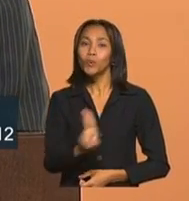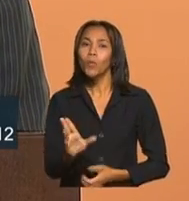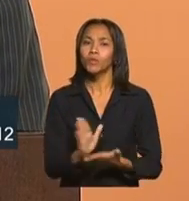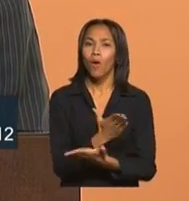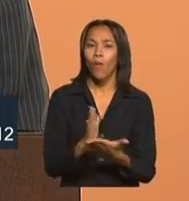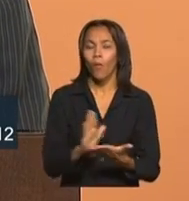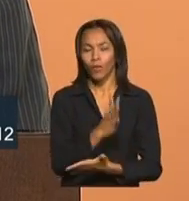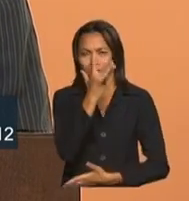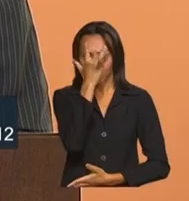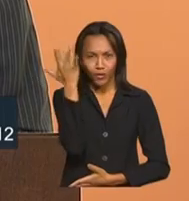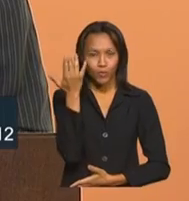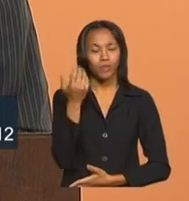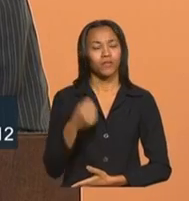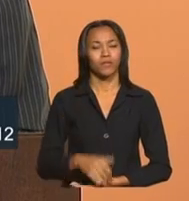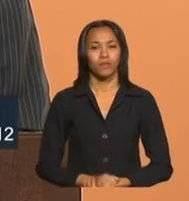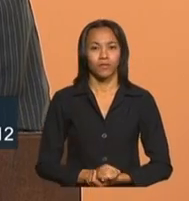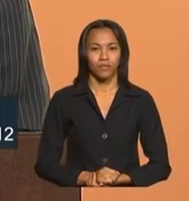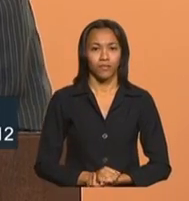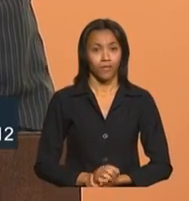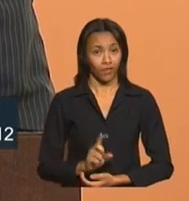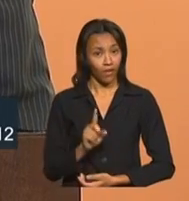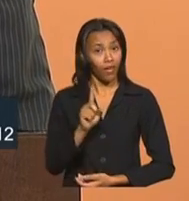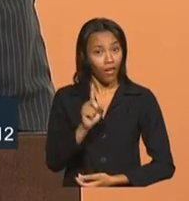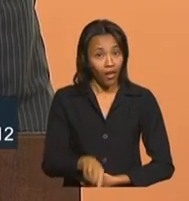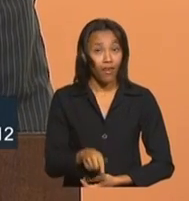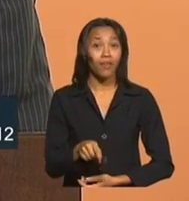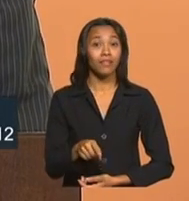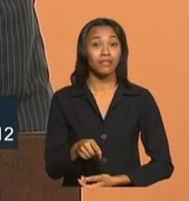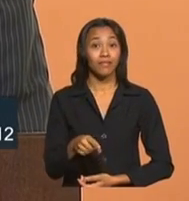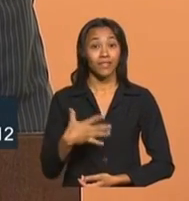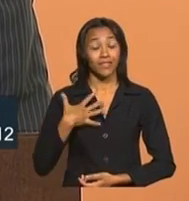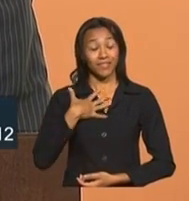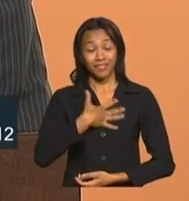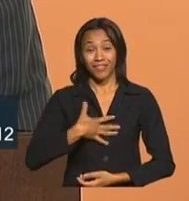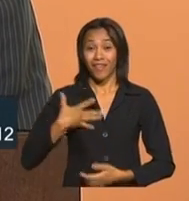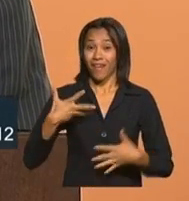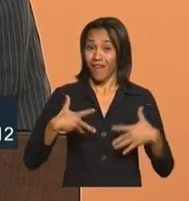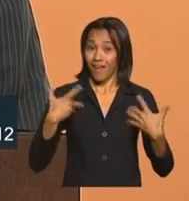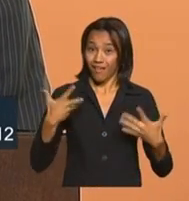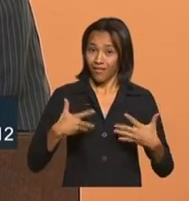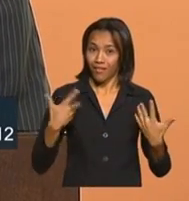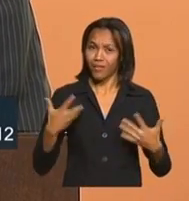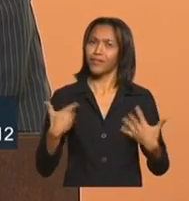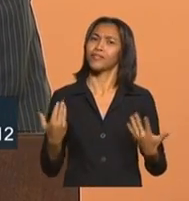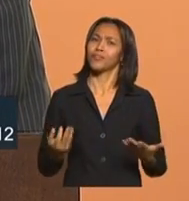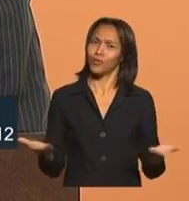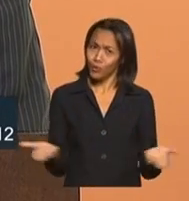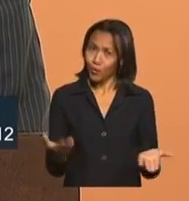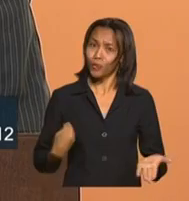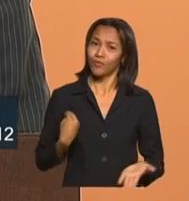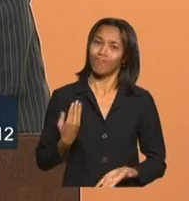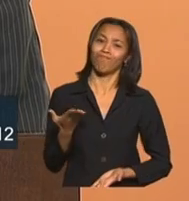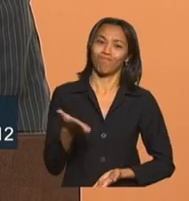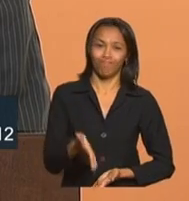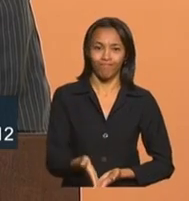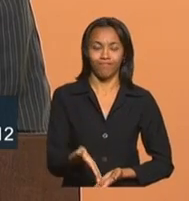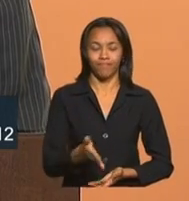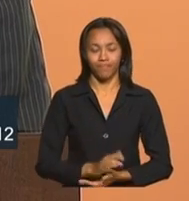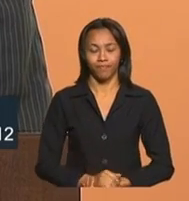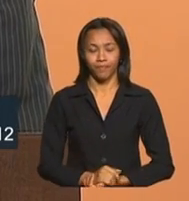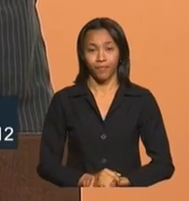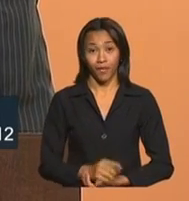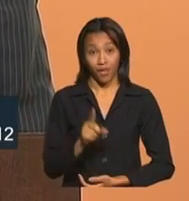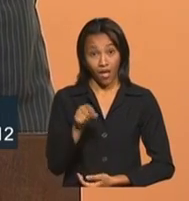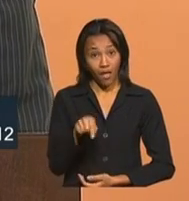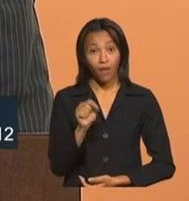algumas pessoas que certamente estariam muito felizes de estar aqui nesse dia. É